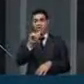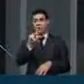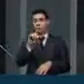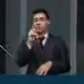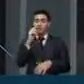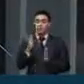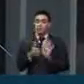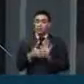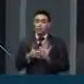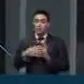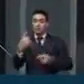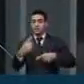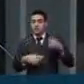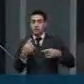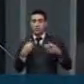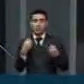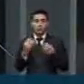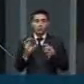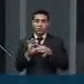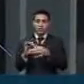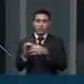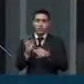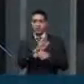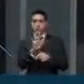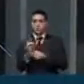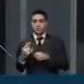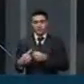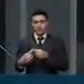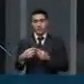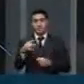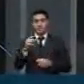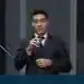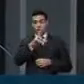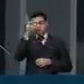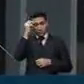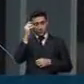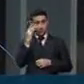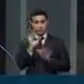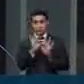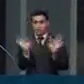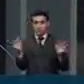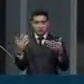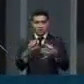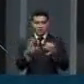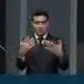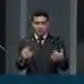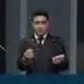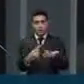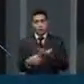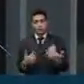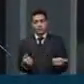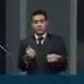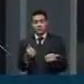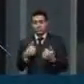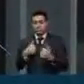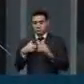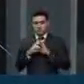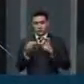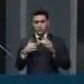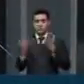um diálogo para se discutir pactos pelas cidades. E o prefeito prontamente atendeu e se coloca à